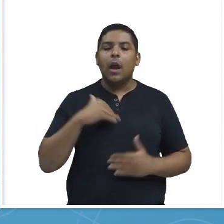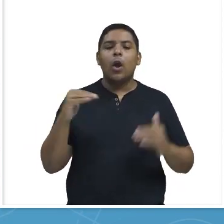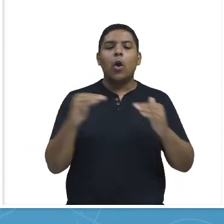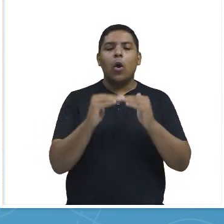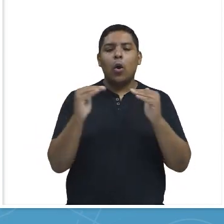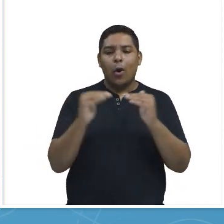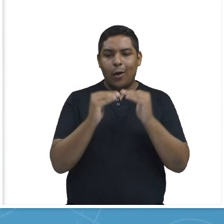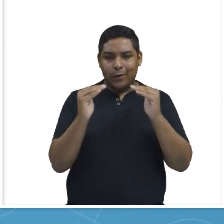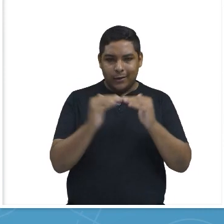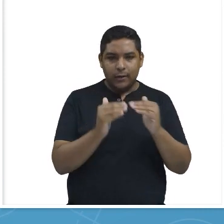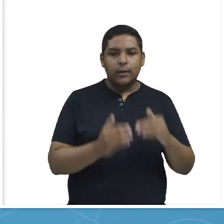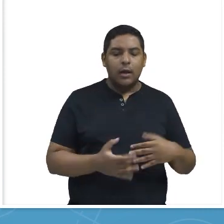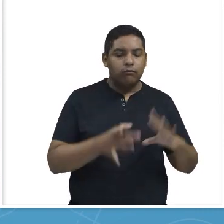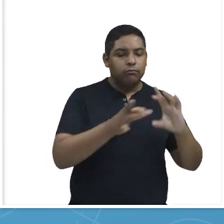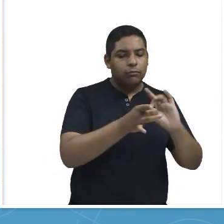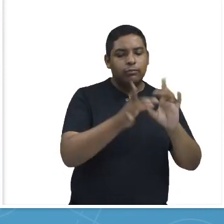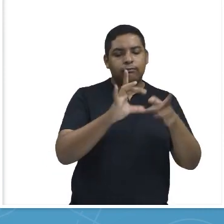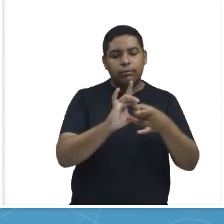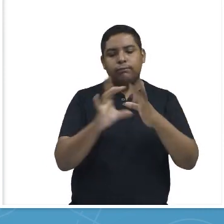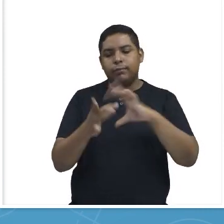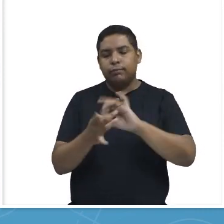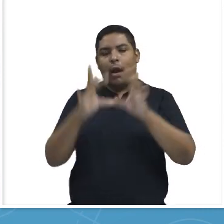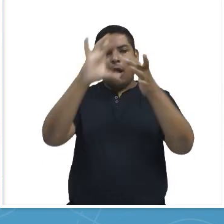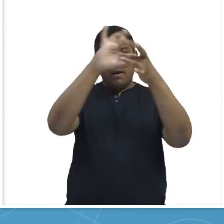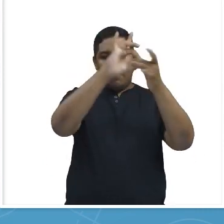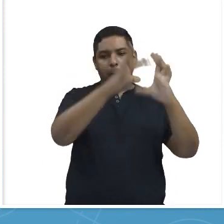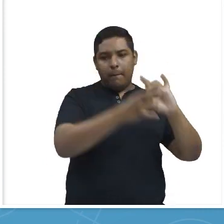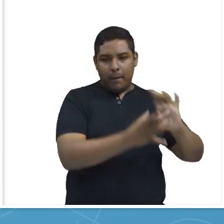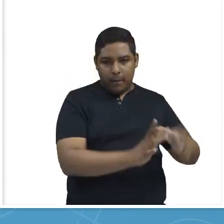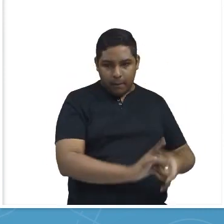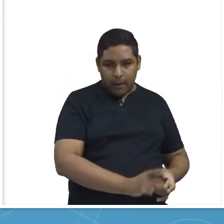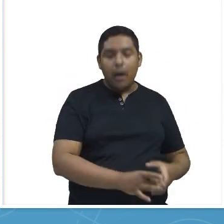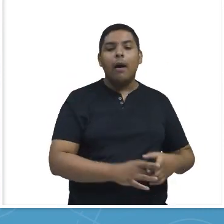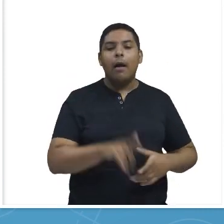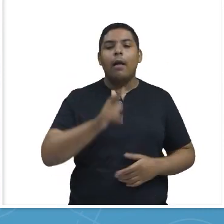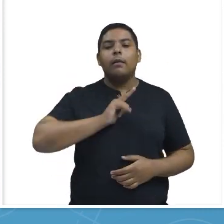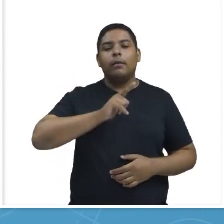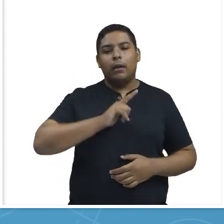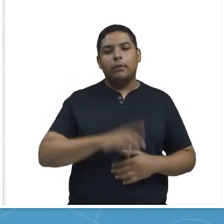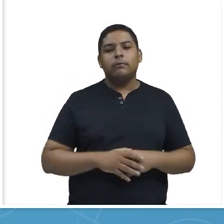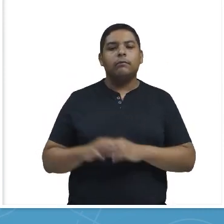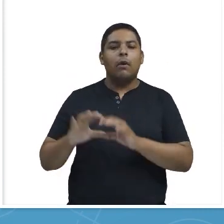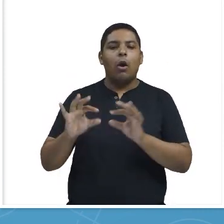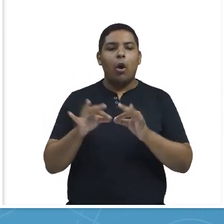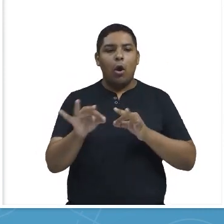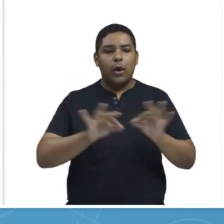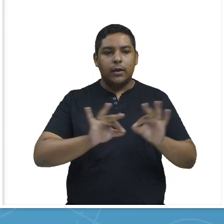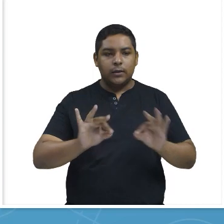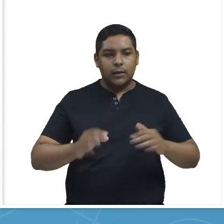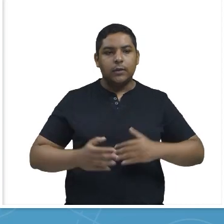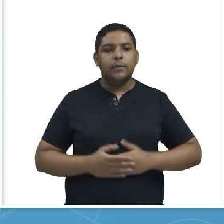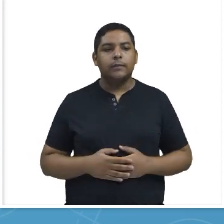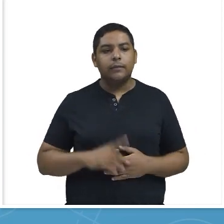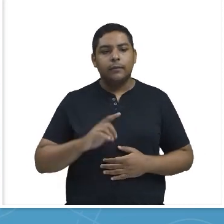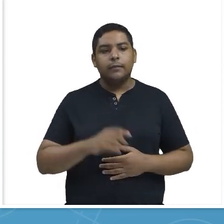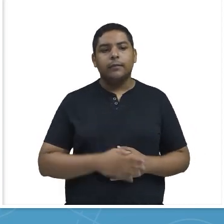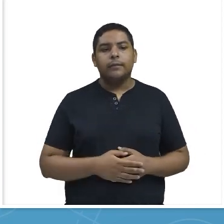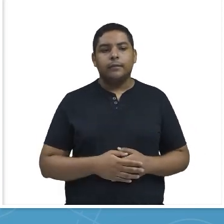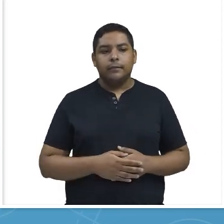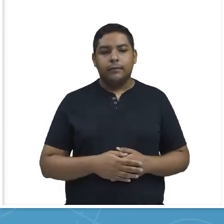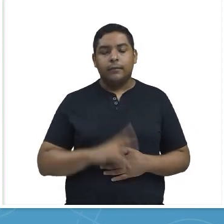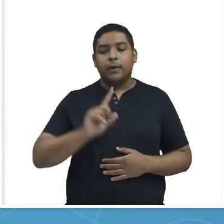quem vem? O going to, ele tem que aparecer, porque é ele que indica que a sua frase está no futuro, going to. Em seguida, o